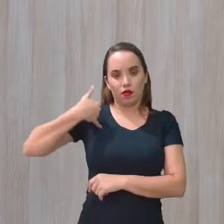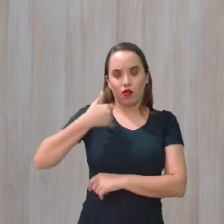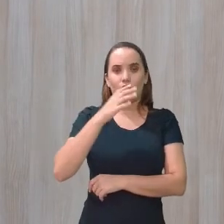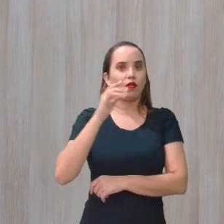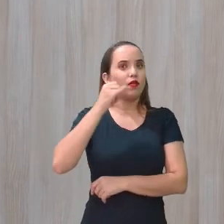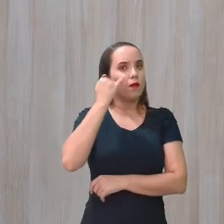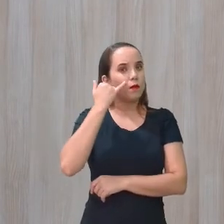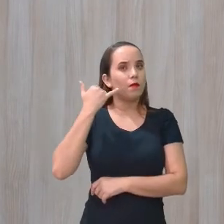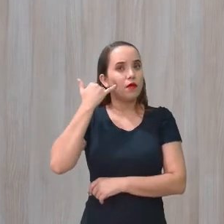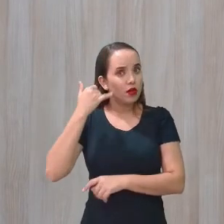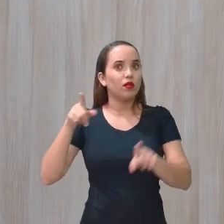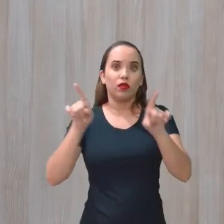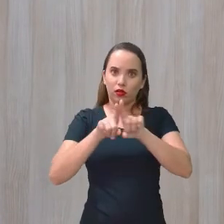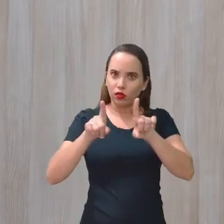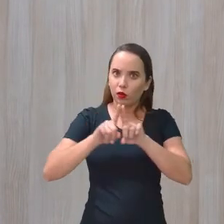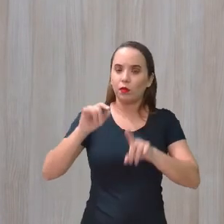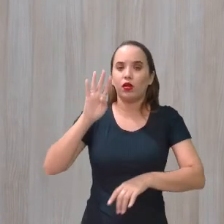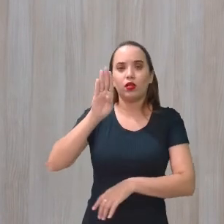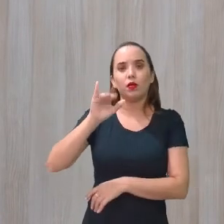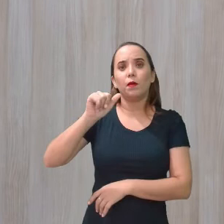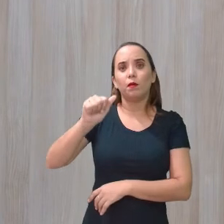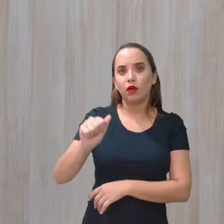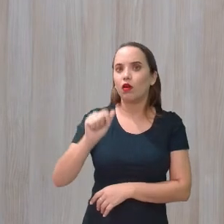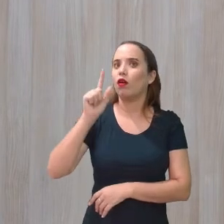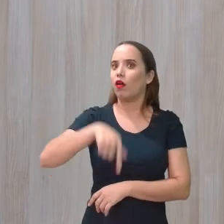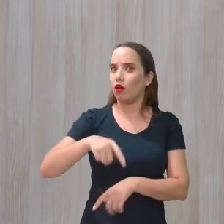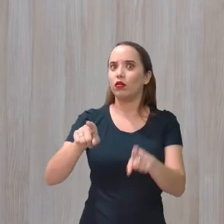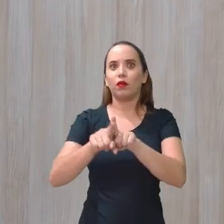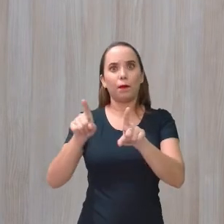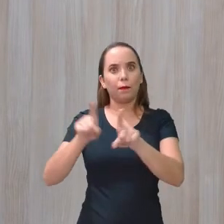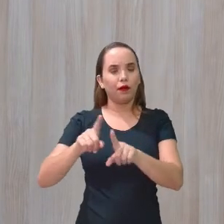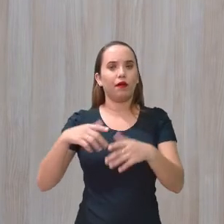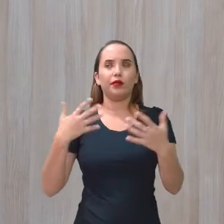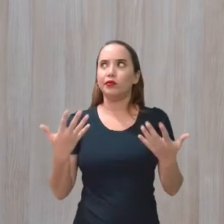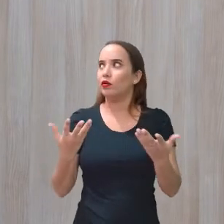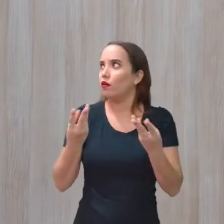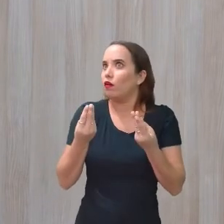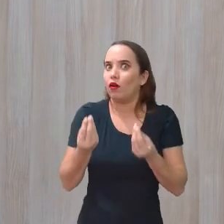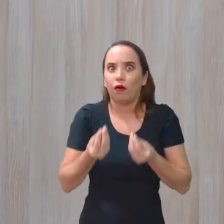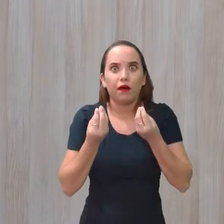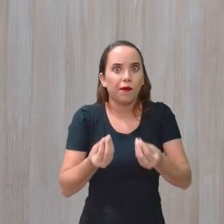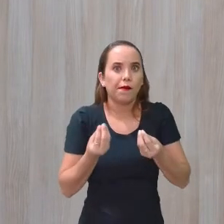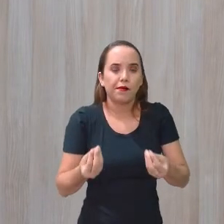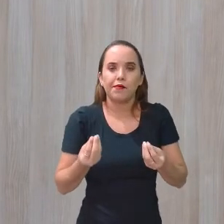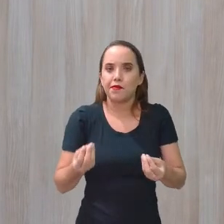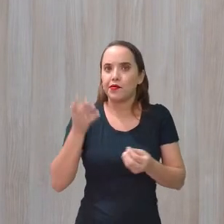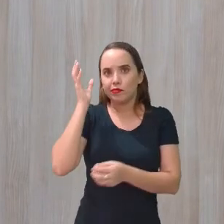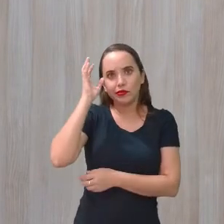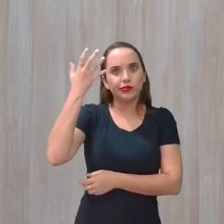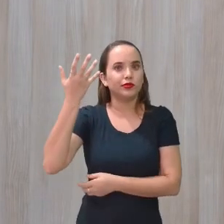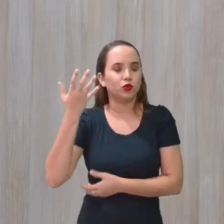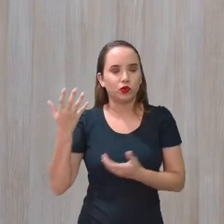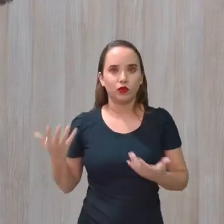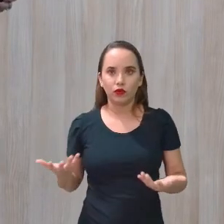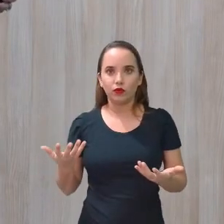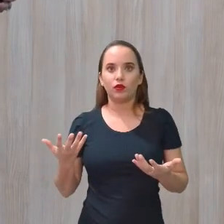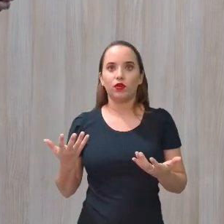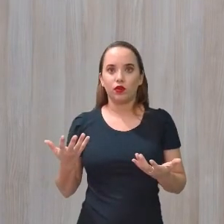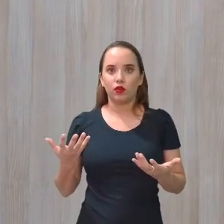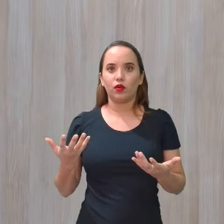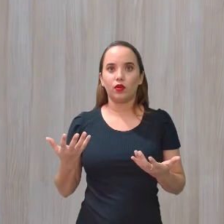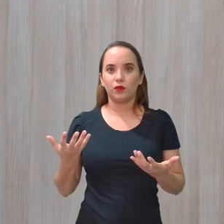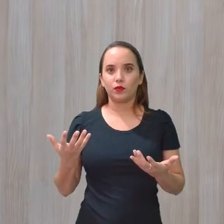Bia também é uma informação desconhecida. E o que é que a gente faz com as informações desconhecidas